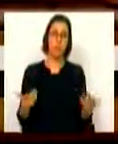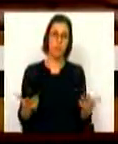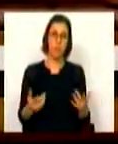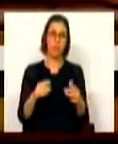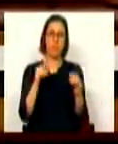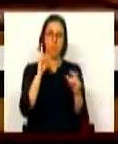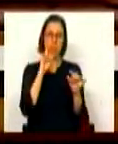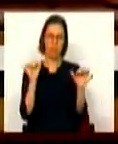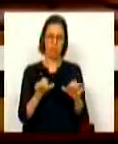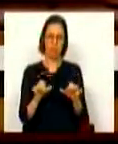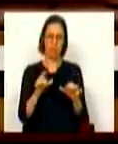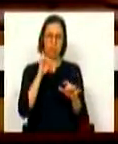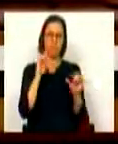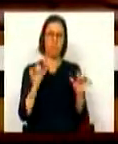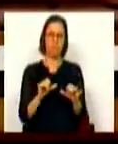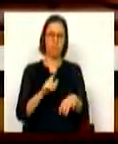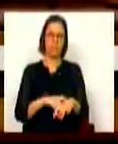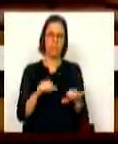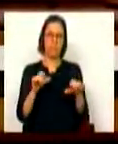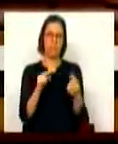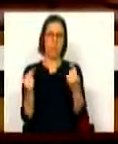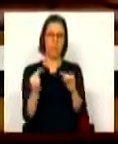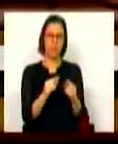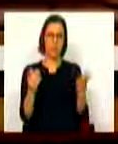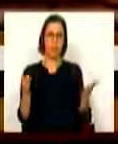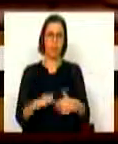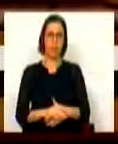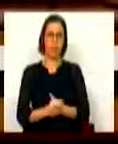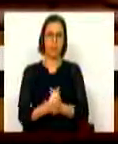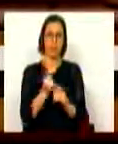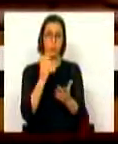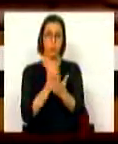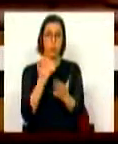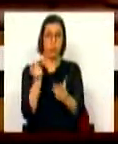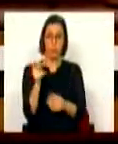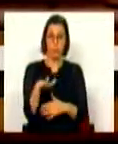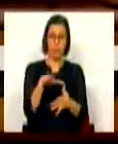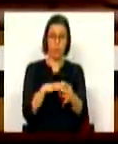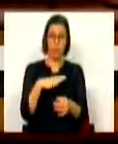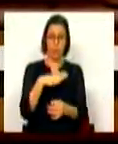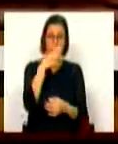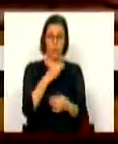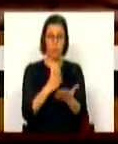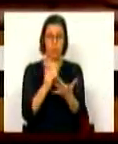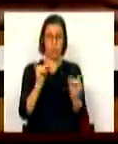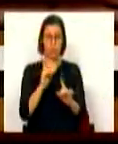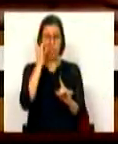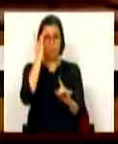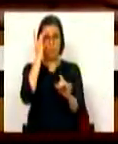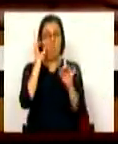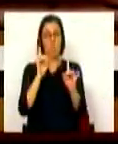mau dia. Foi um mau timing para este debate. E não apenas pelas circunstâncias que eu acabei de referir,